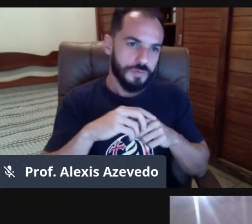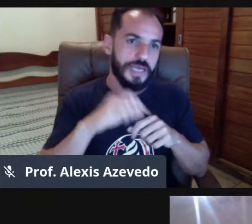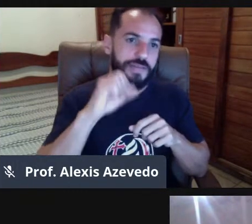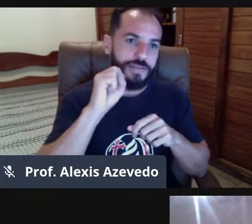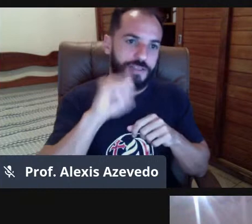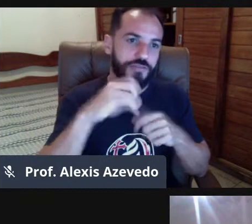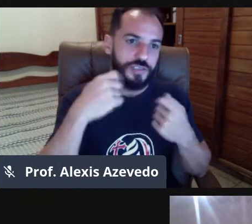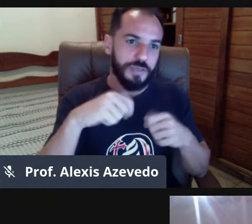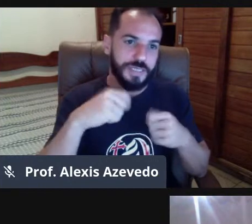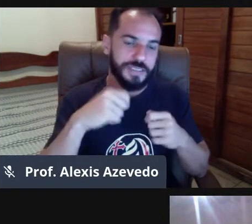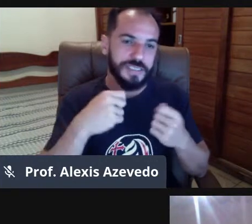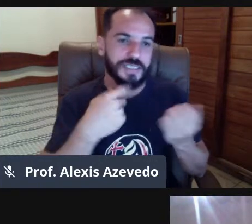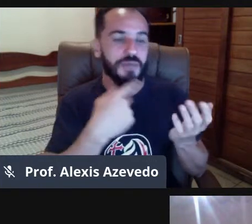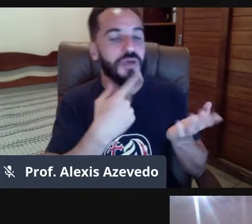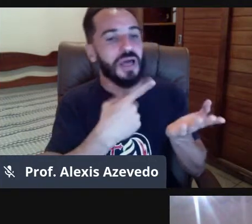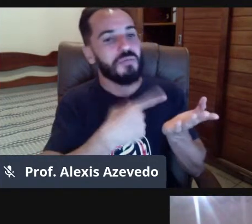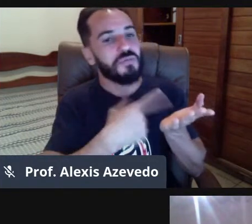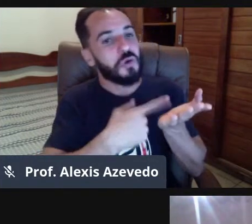biblioteca.